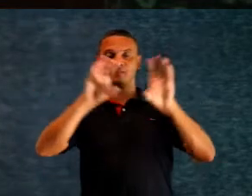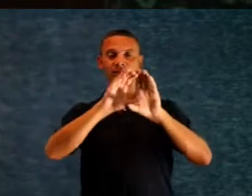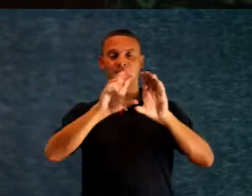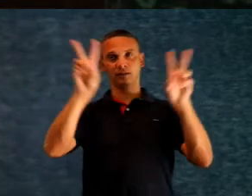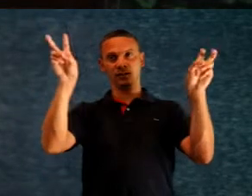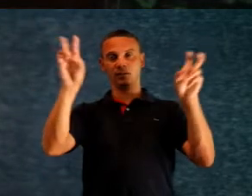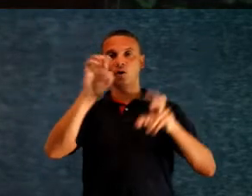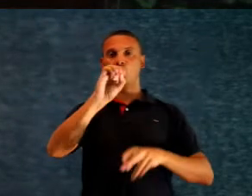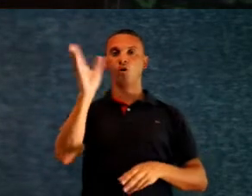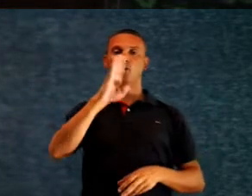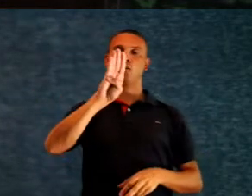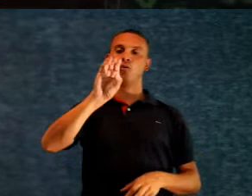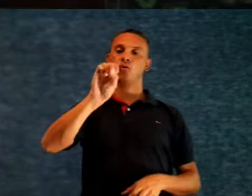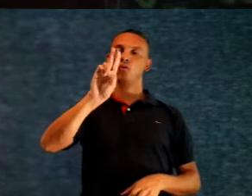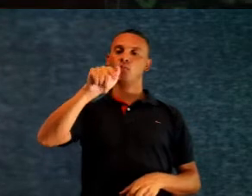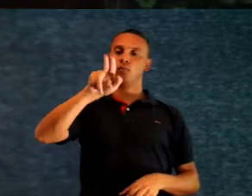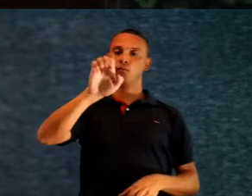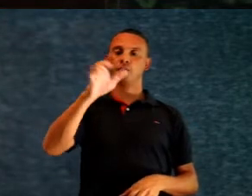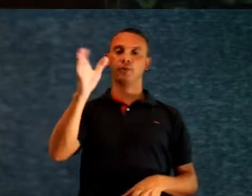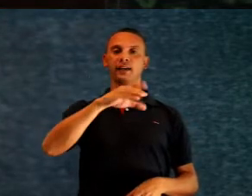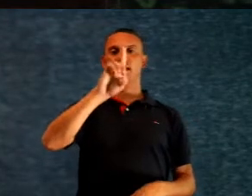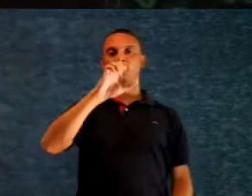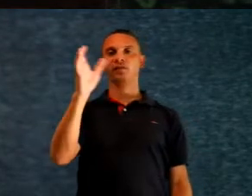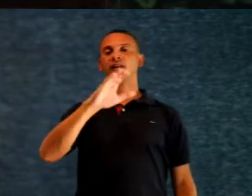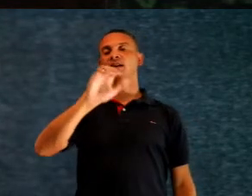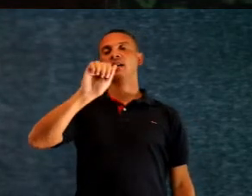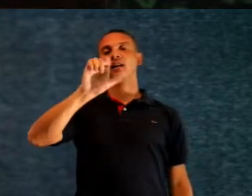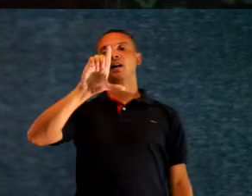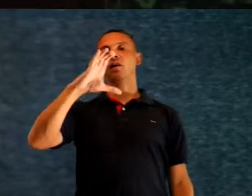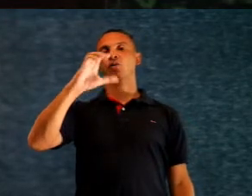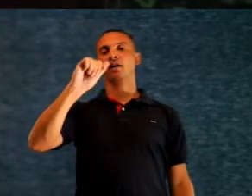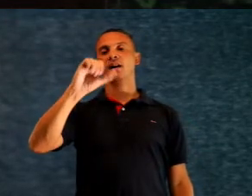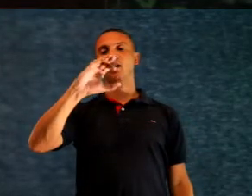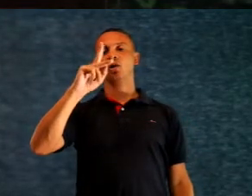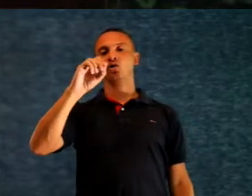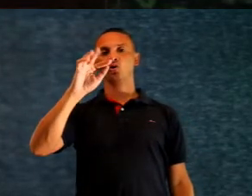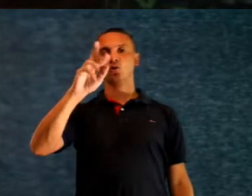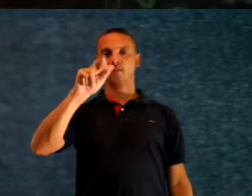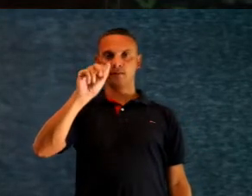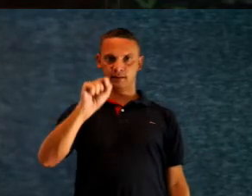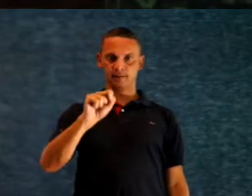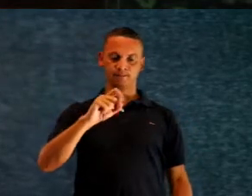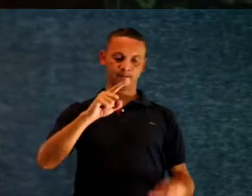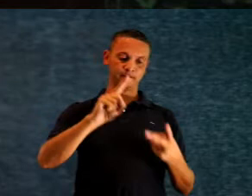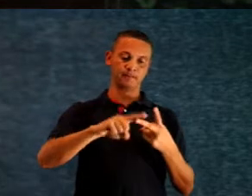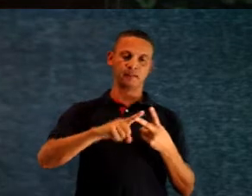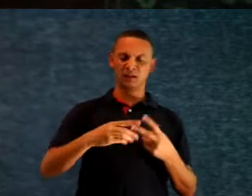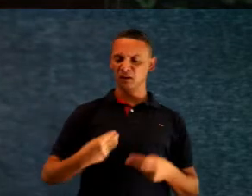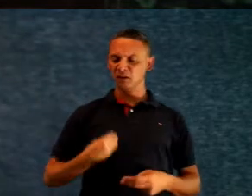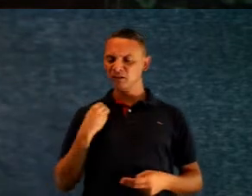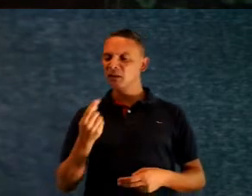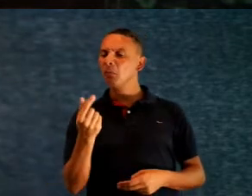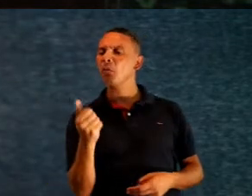publicado em 1980, O Valor da Vida, 1982, e Gatos